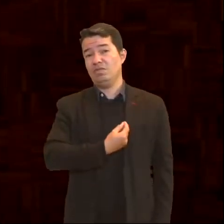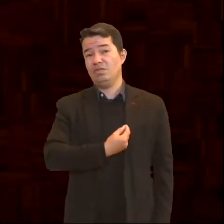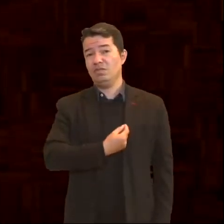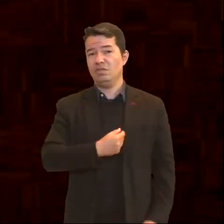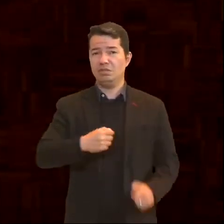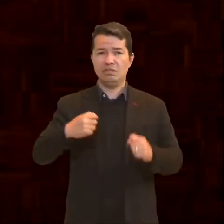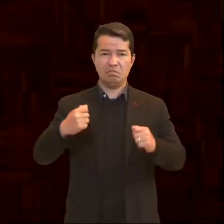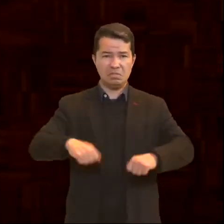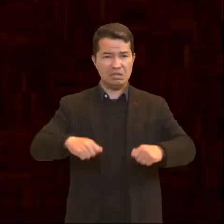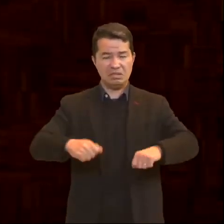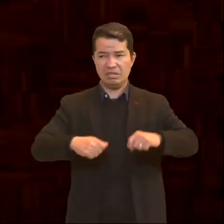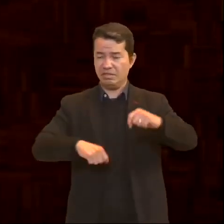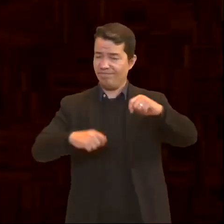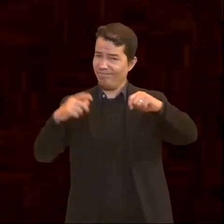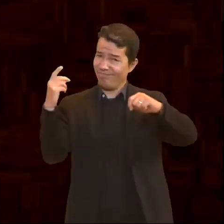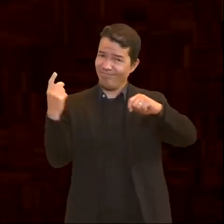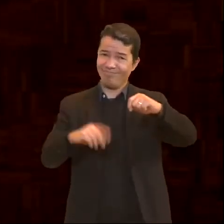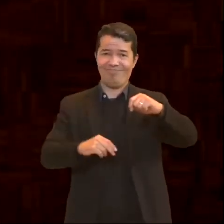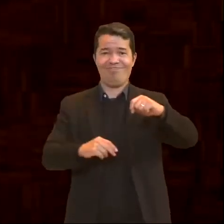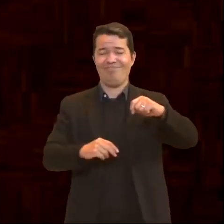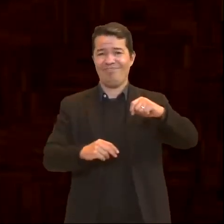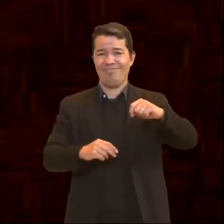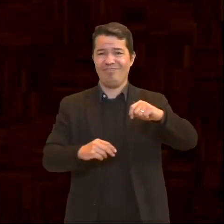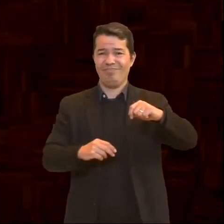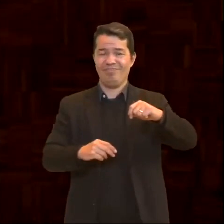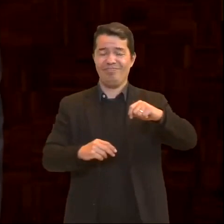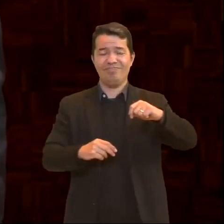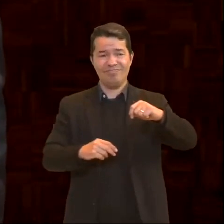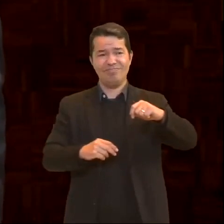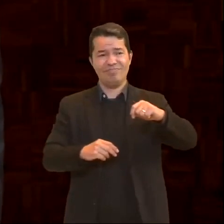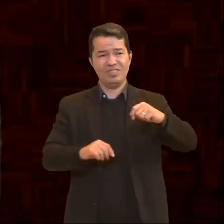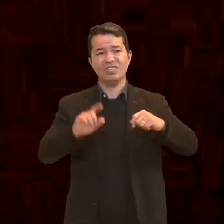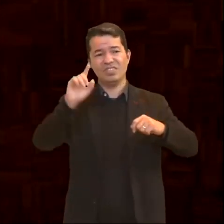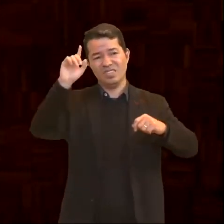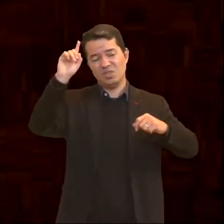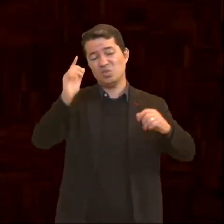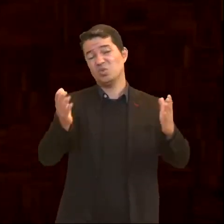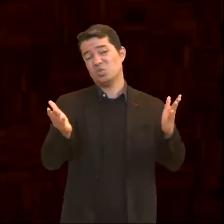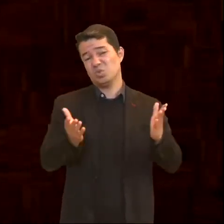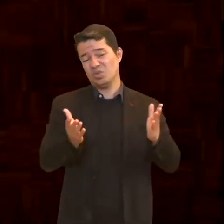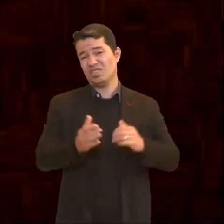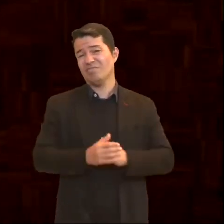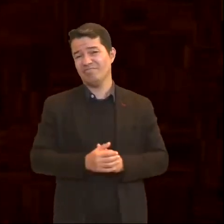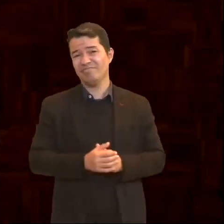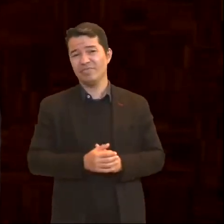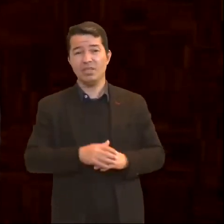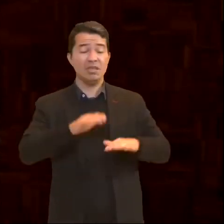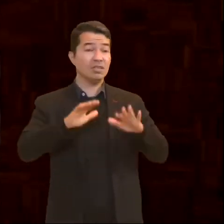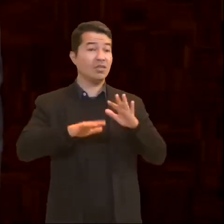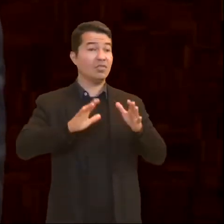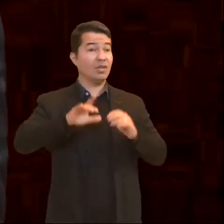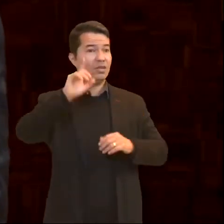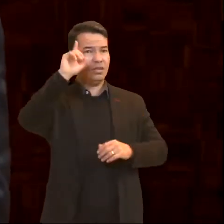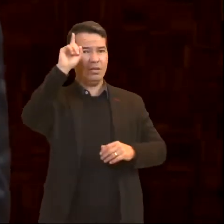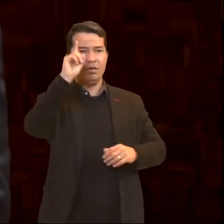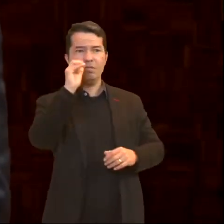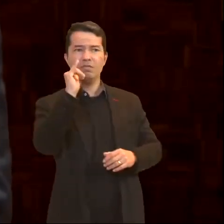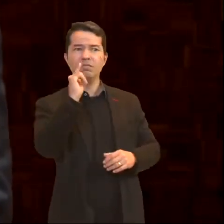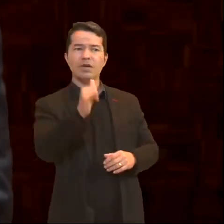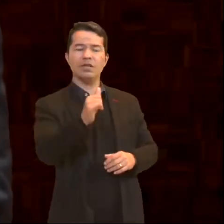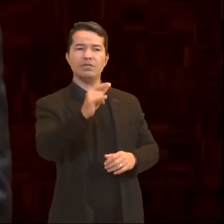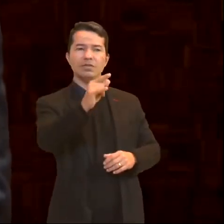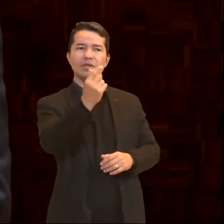ter que disciplinar você. Para outros, Ele vai dizer assim, ô Jonas, você está no ventre